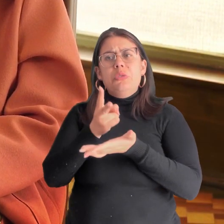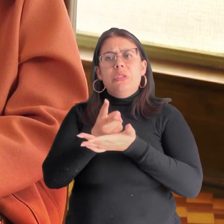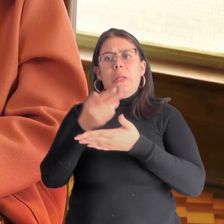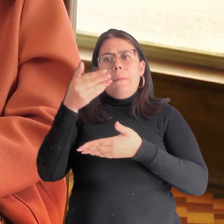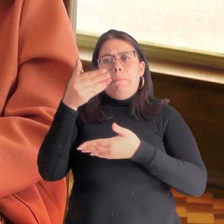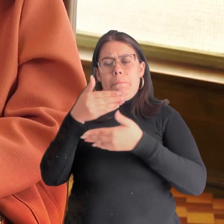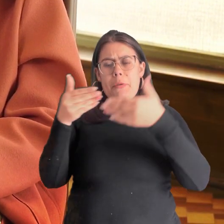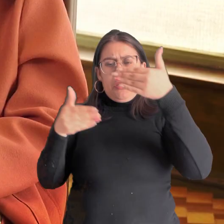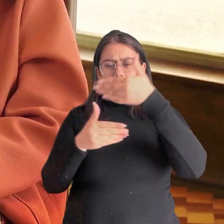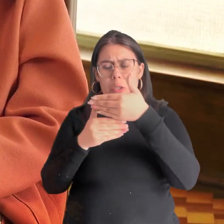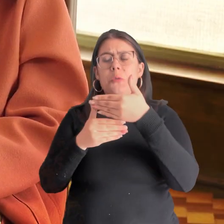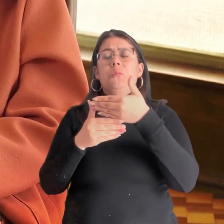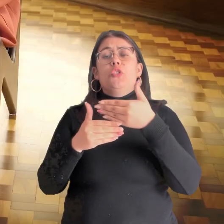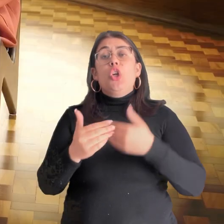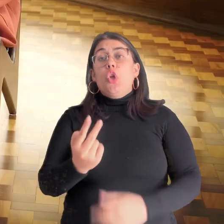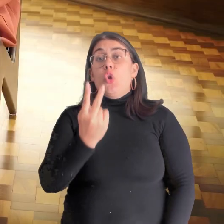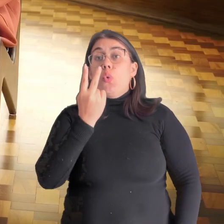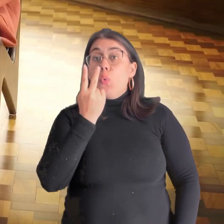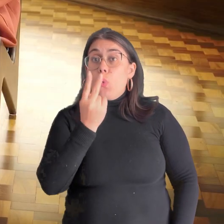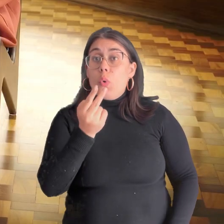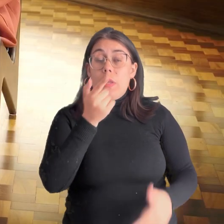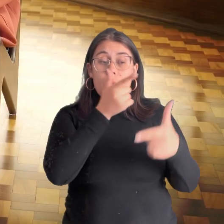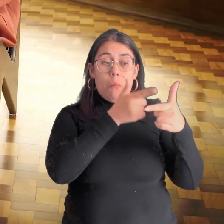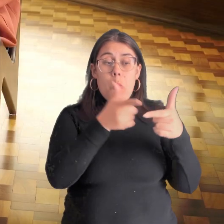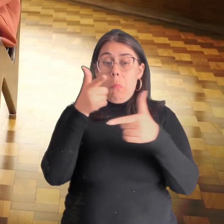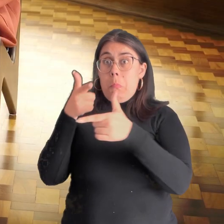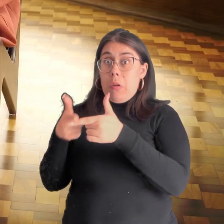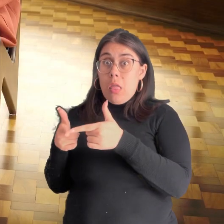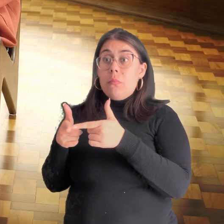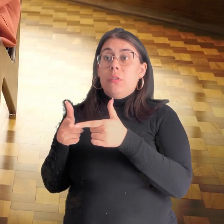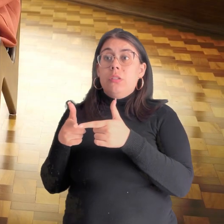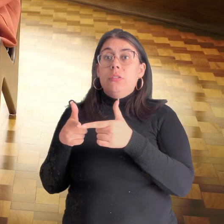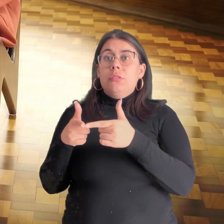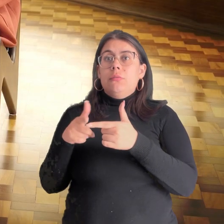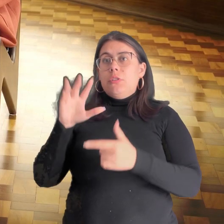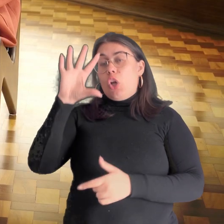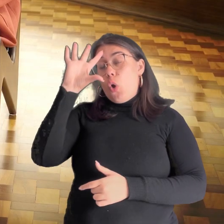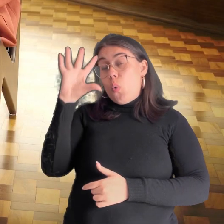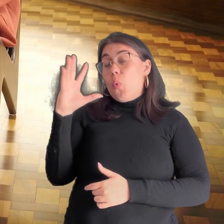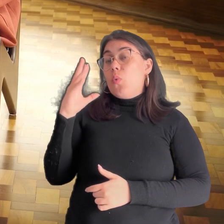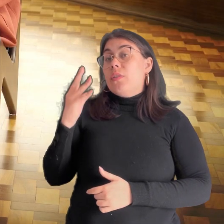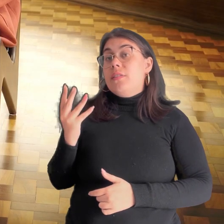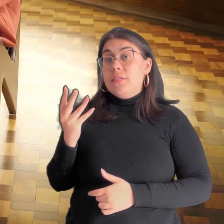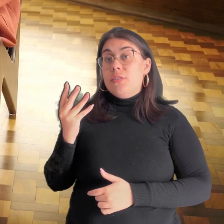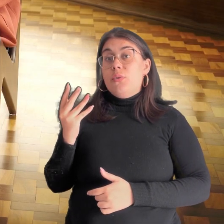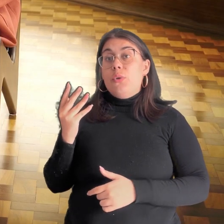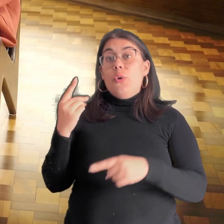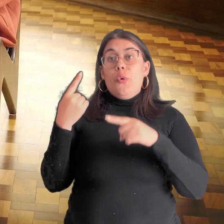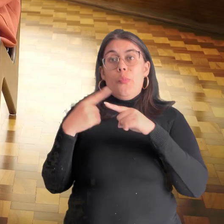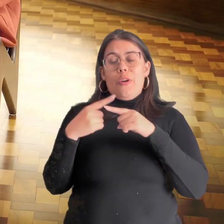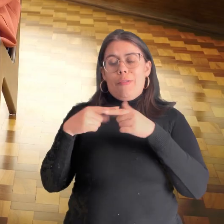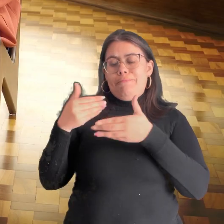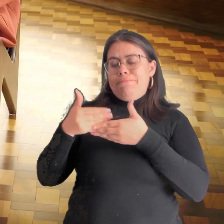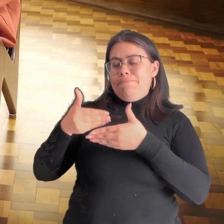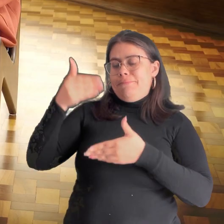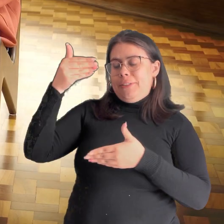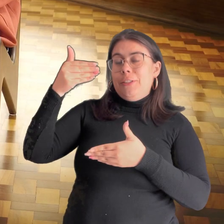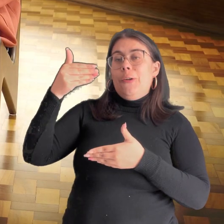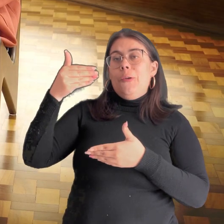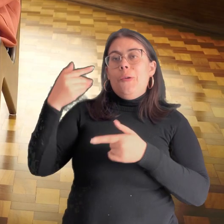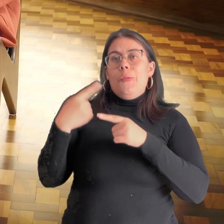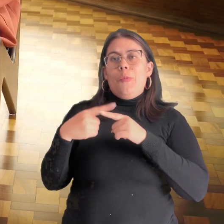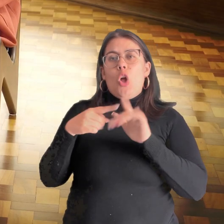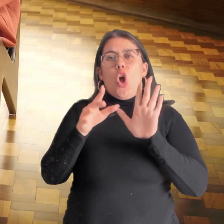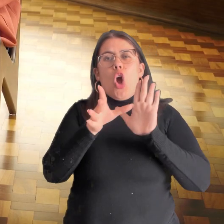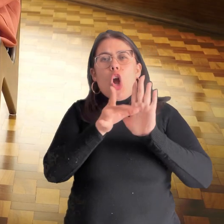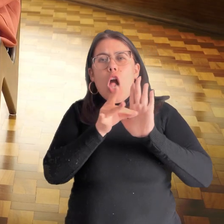fissuras estruturais que podemos dizer que tem a ver com a situação do painel nessa parede. Uma é o